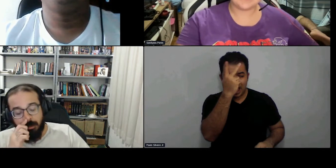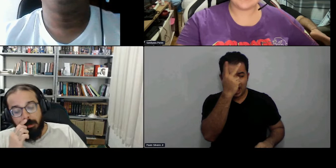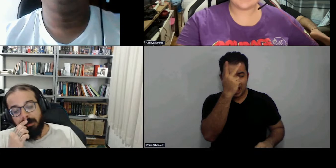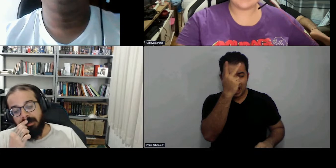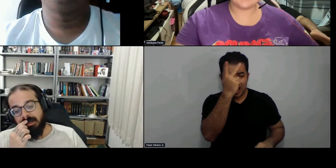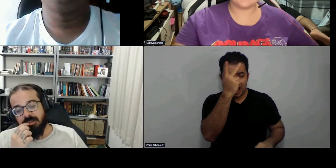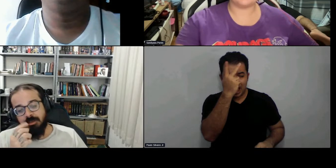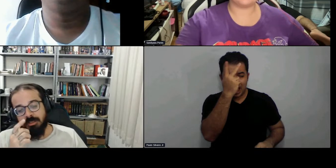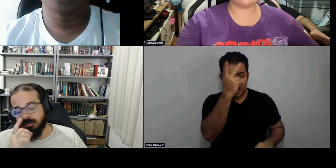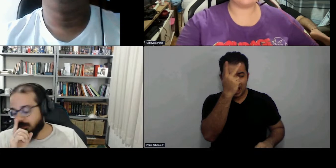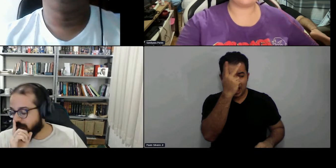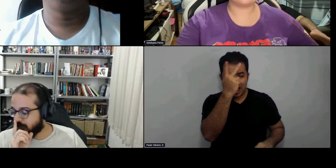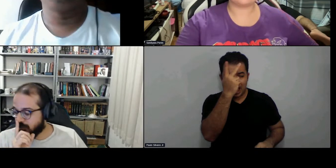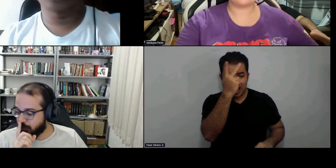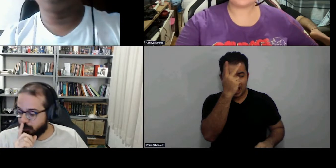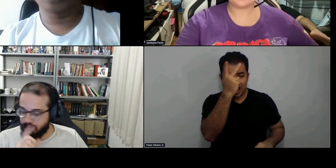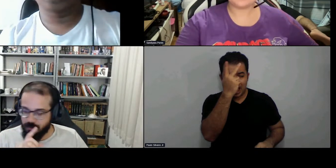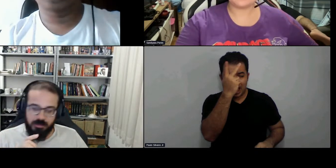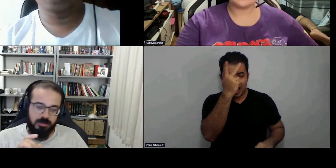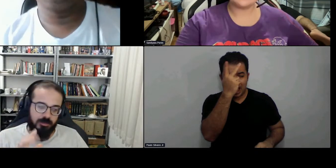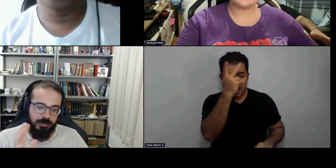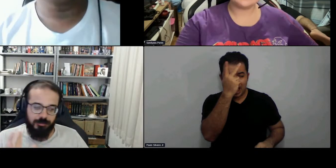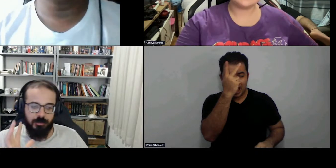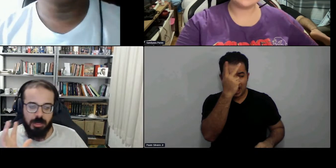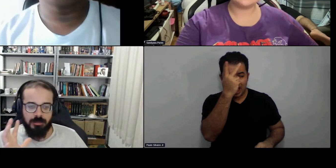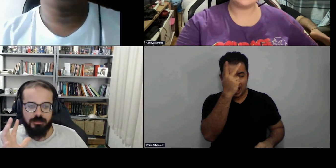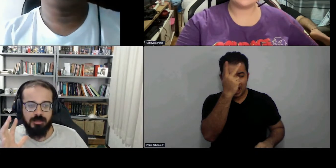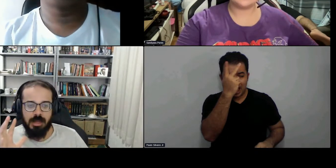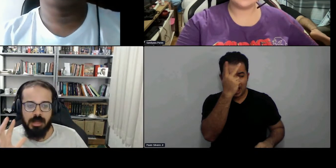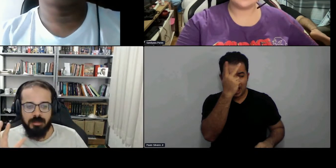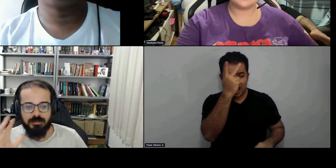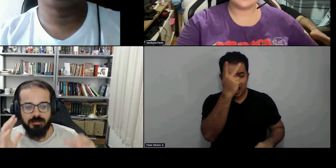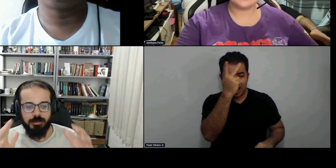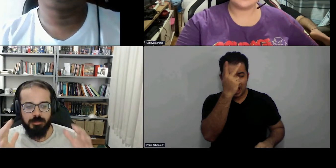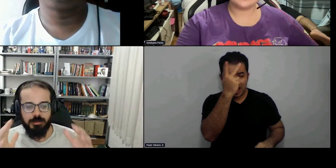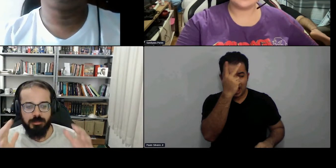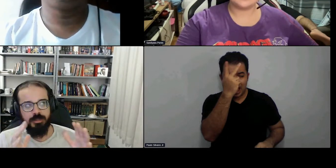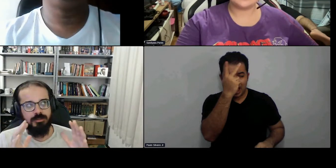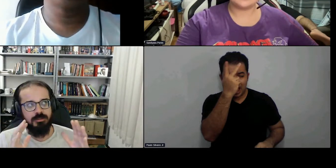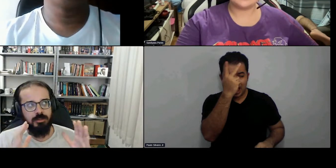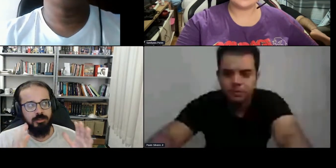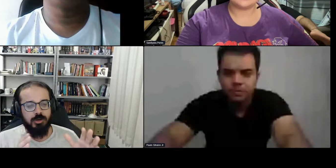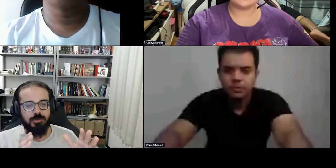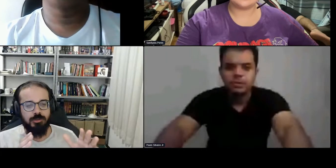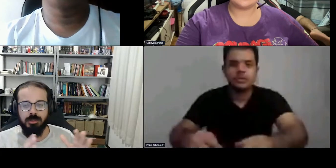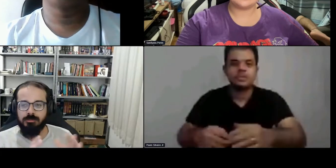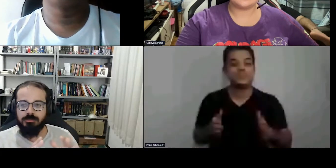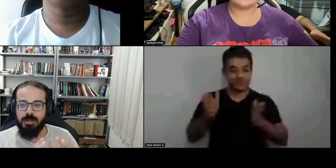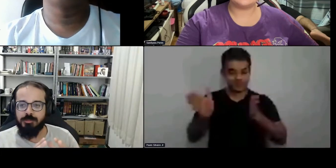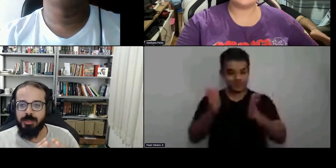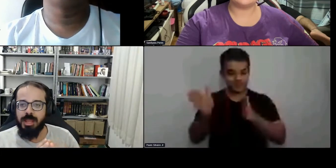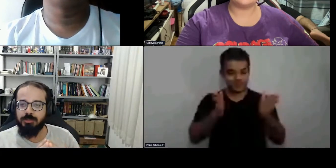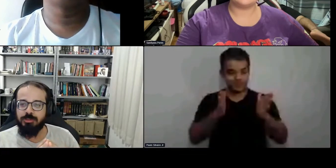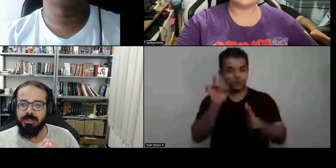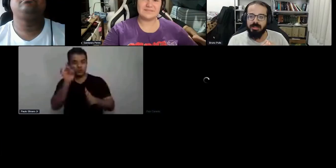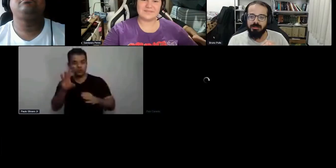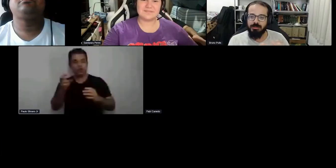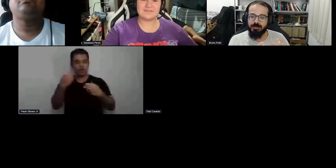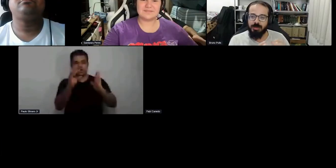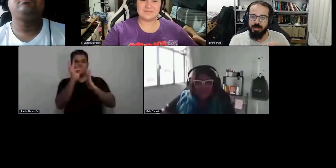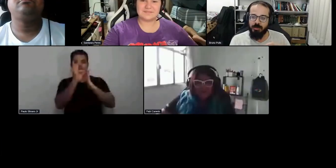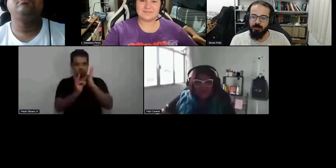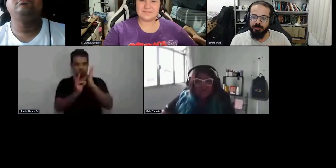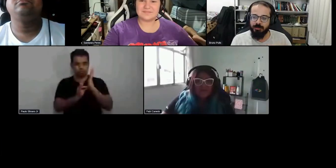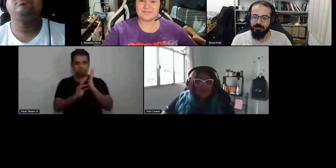Exatamente. E é tão interessante isso, né? Porque às vezes a gente fica focado assim, acessibilidade então quer dizer só de código. Não, é a jornada